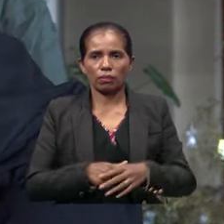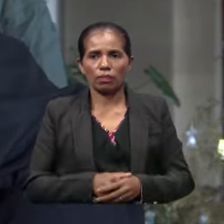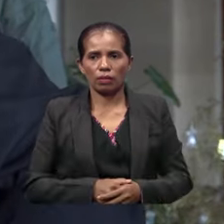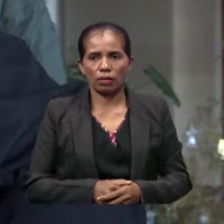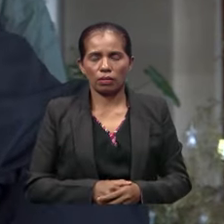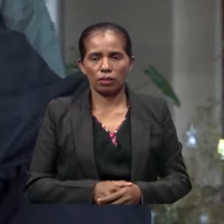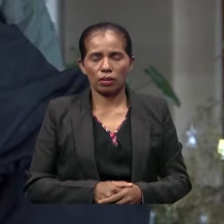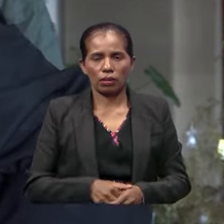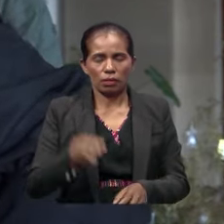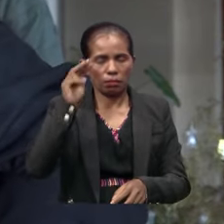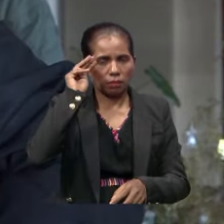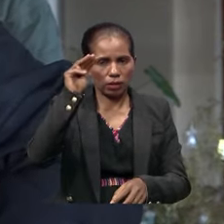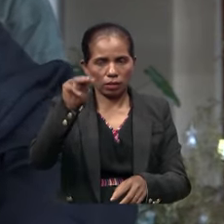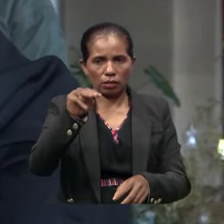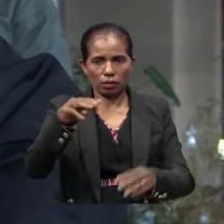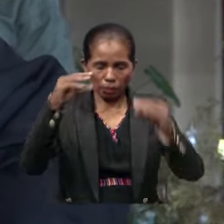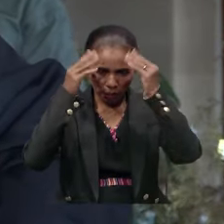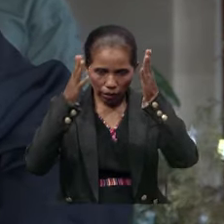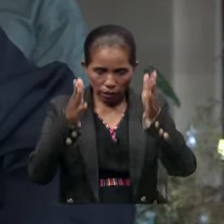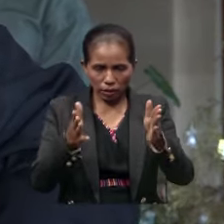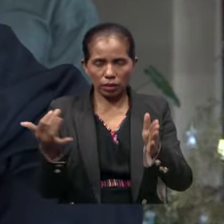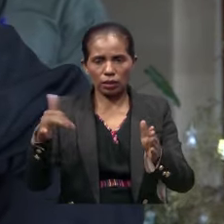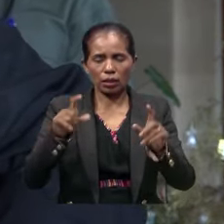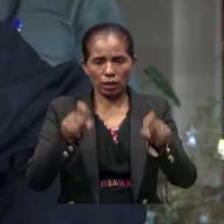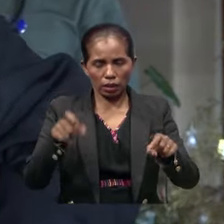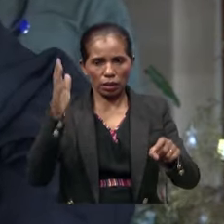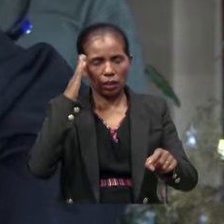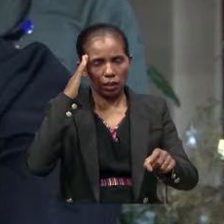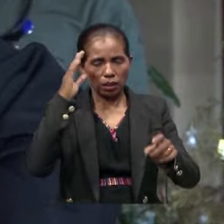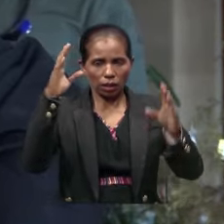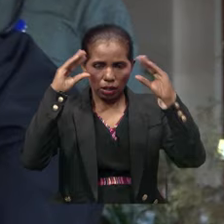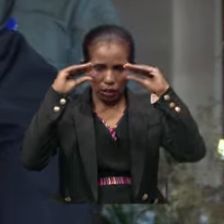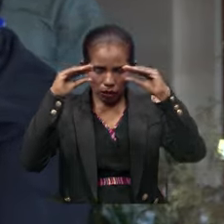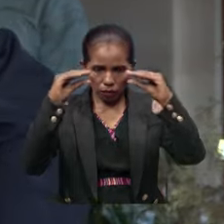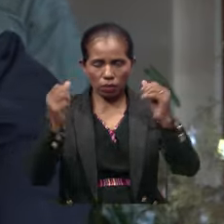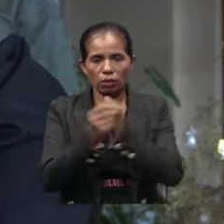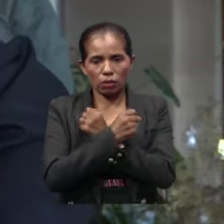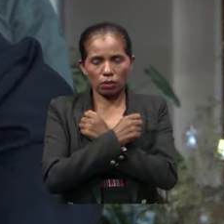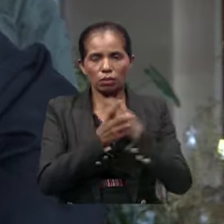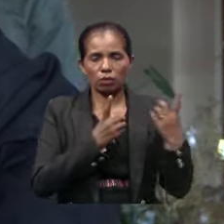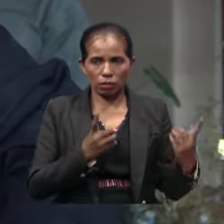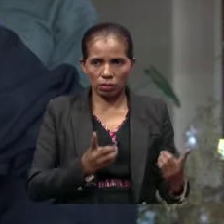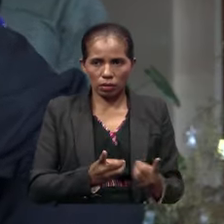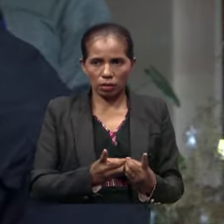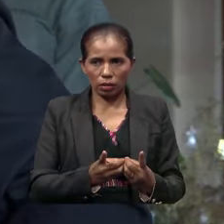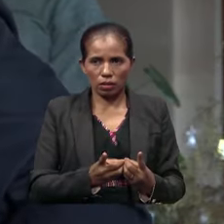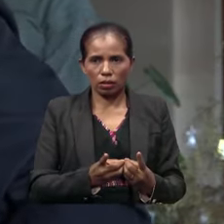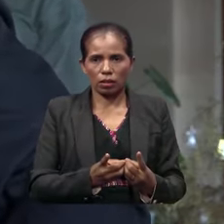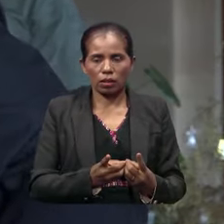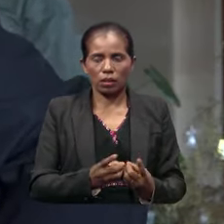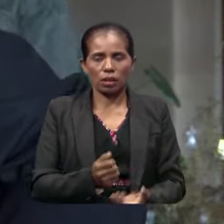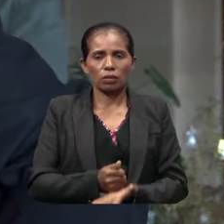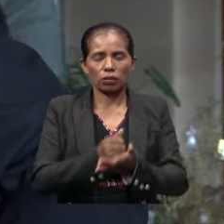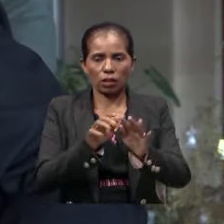Nem missão. Professor, se ele tem que atender Hanuri Rodomi, para criar labari